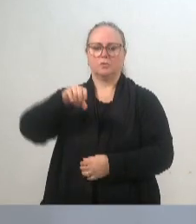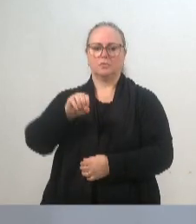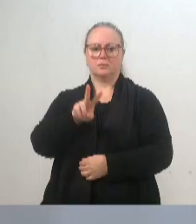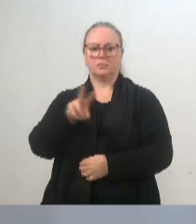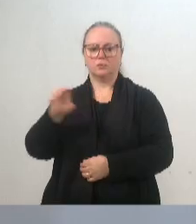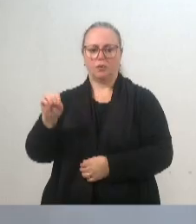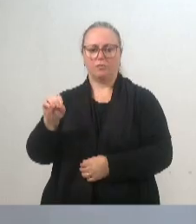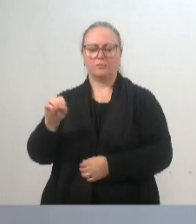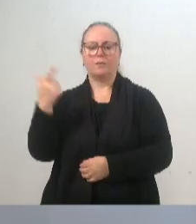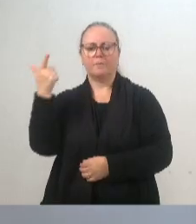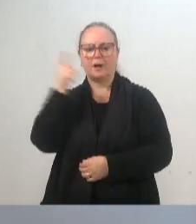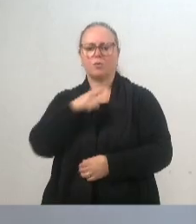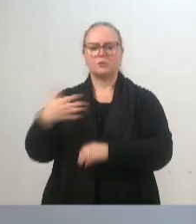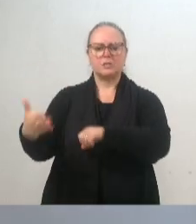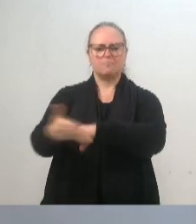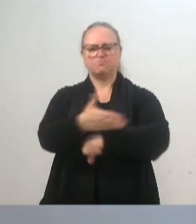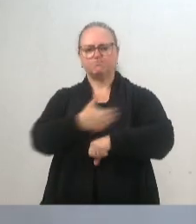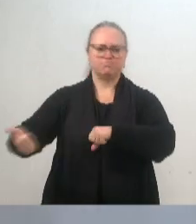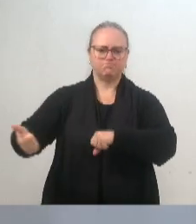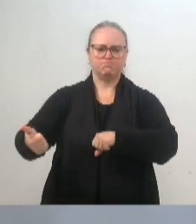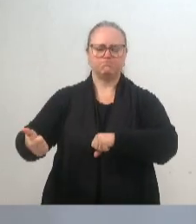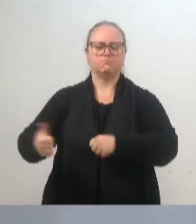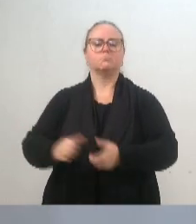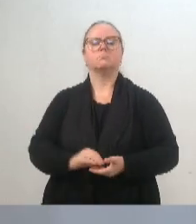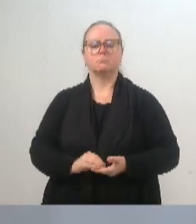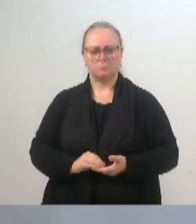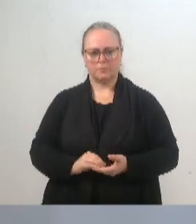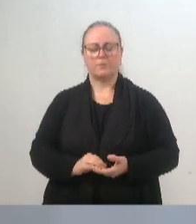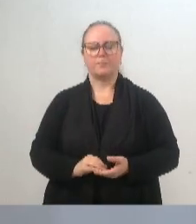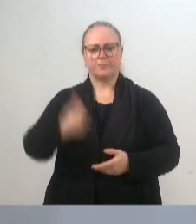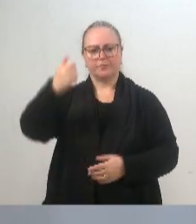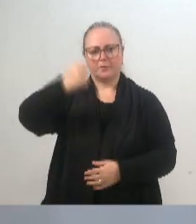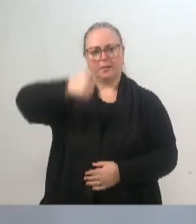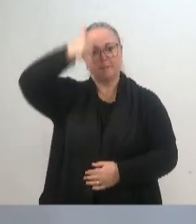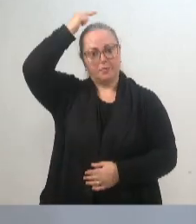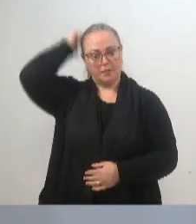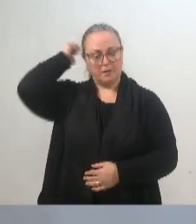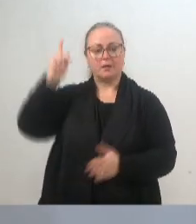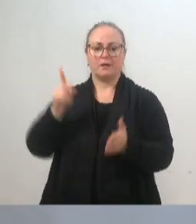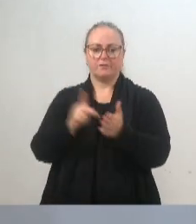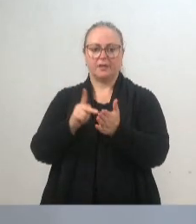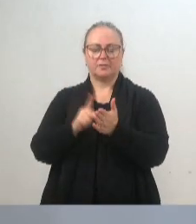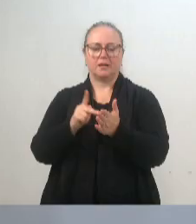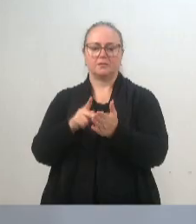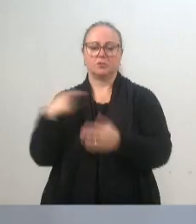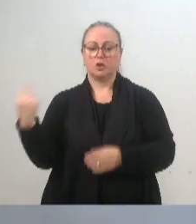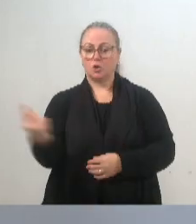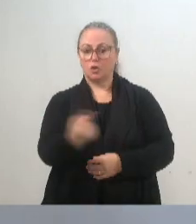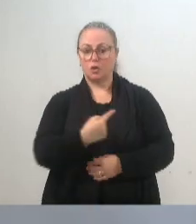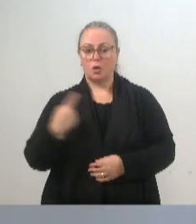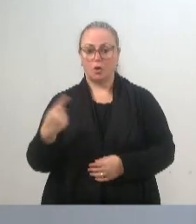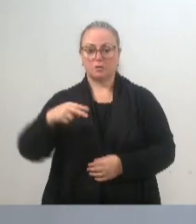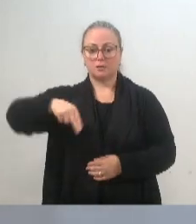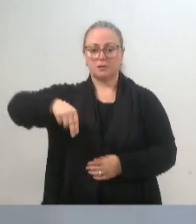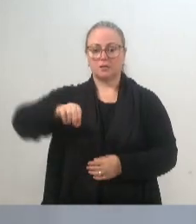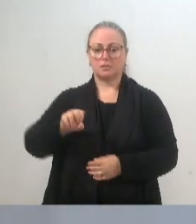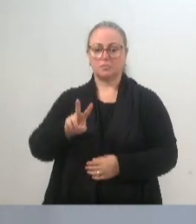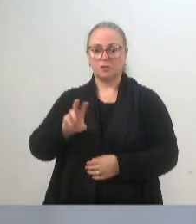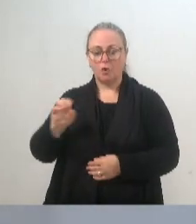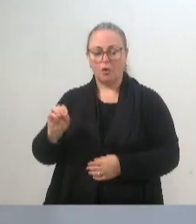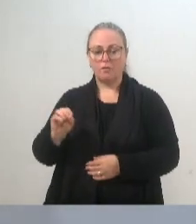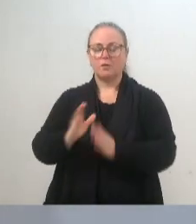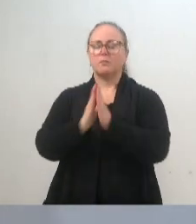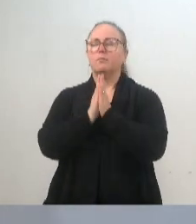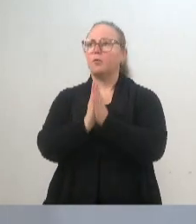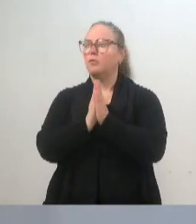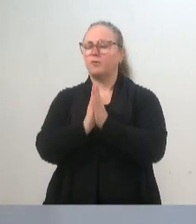favor do impeachment do Alexandre de Moraes. E eu tenho orgulho de dizer que o nosso partido, de forma unânime, clama por isso. E a gente só não o faz porque ainda tem